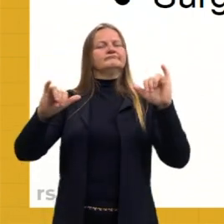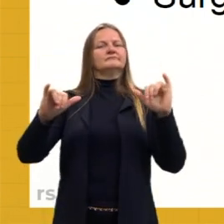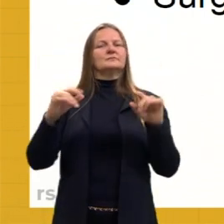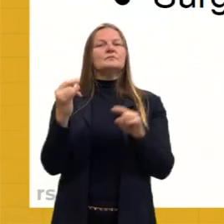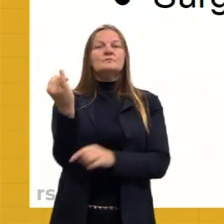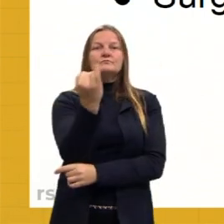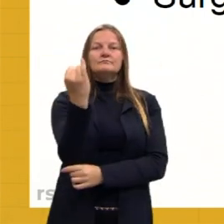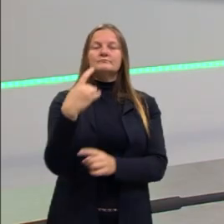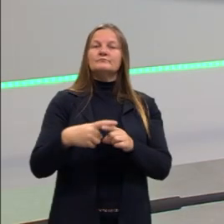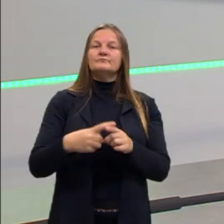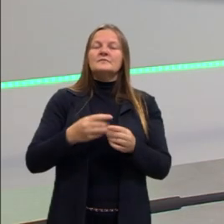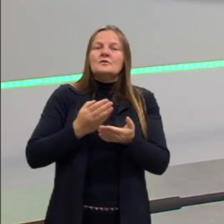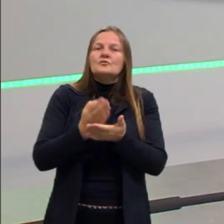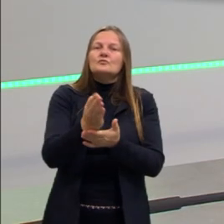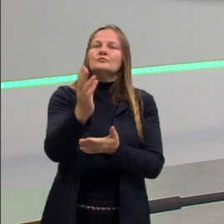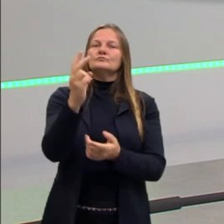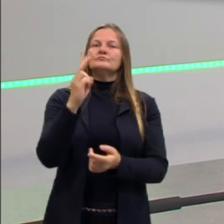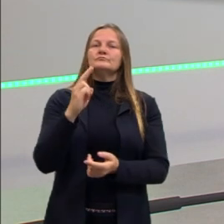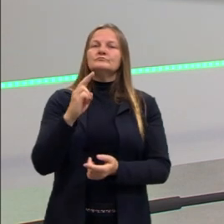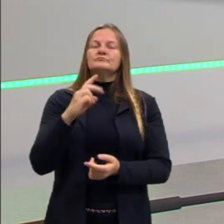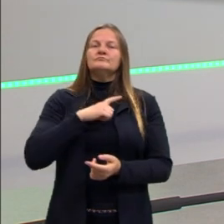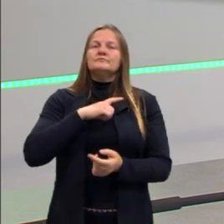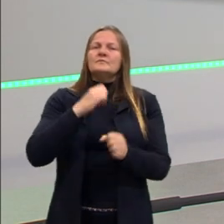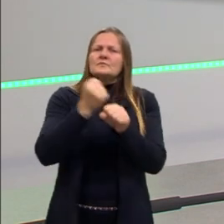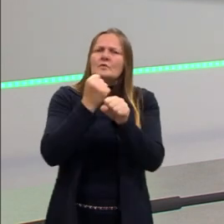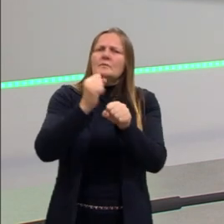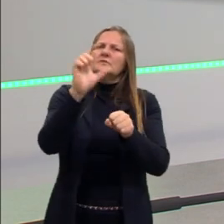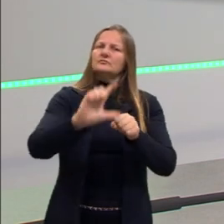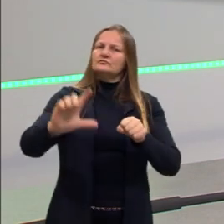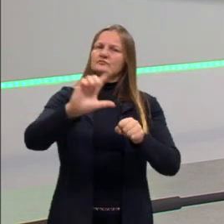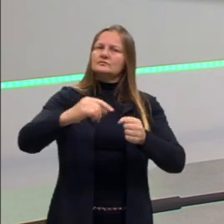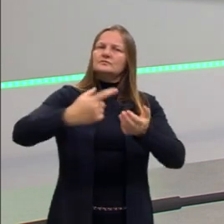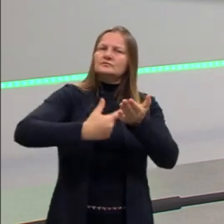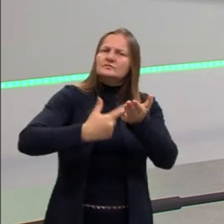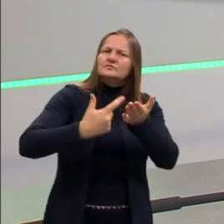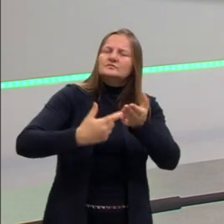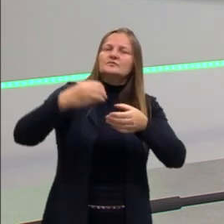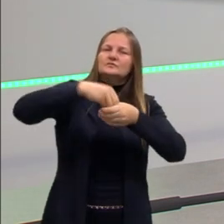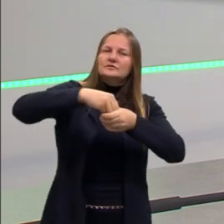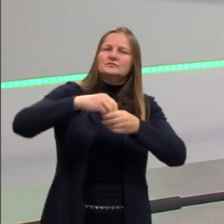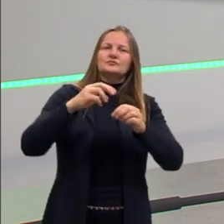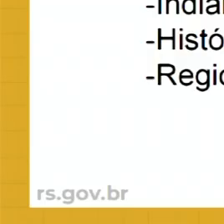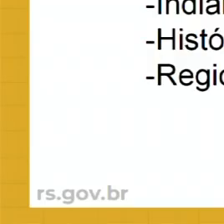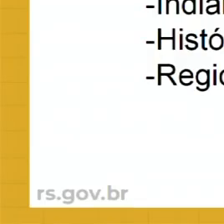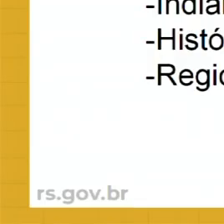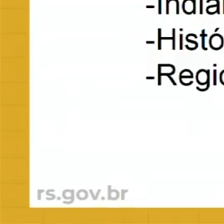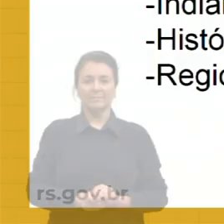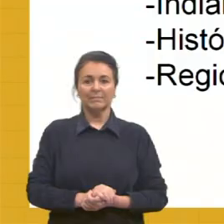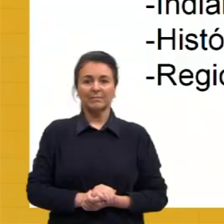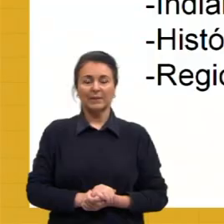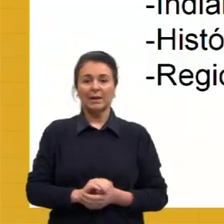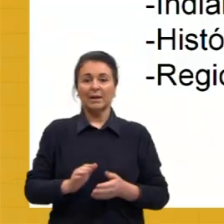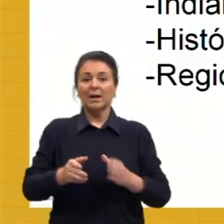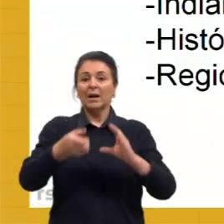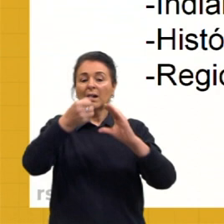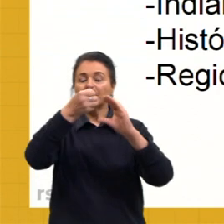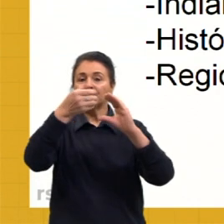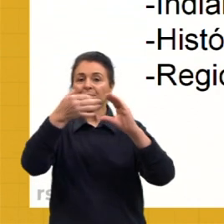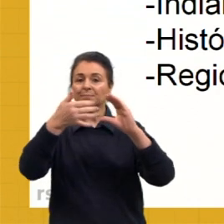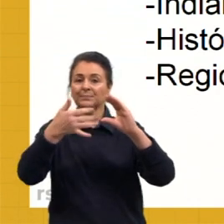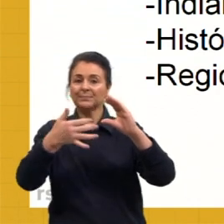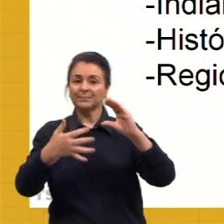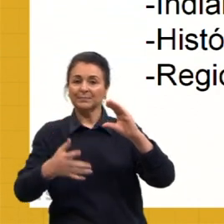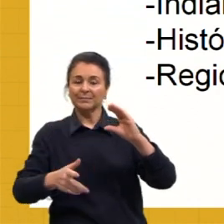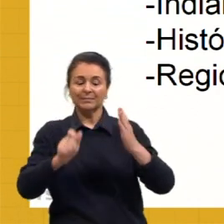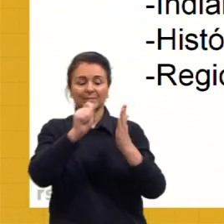importante para dar andamento né nas obras publicadas dentro de dentro desses folhetins Então quais são as